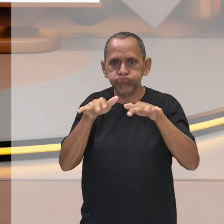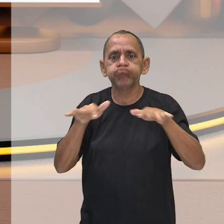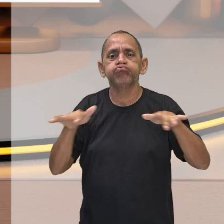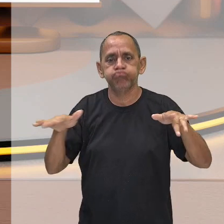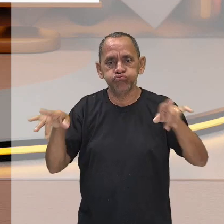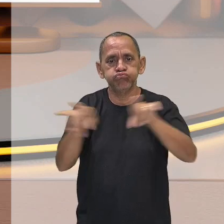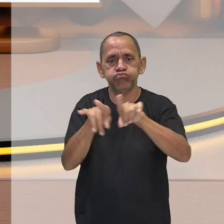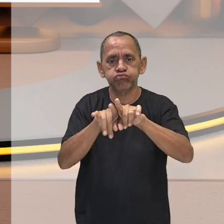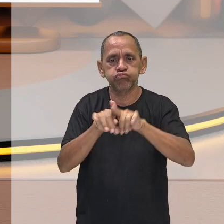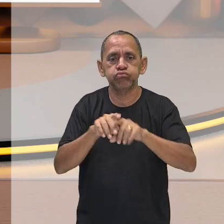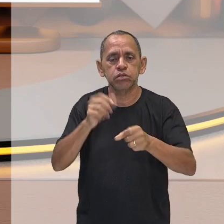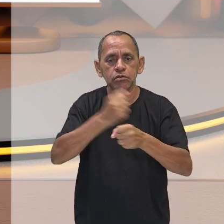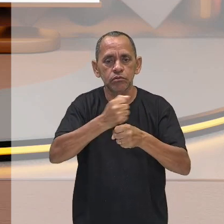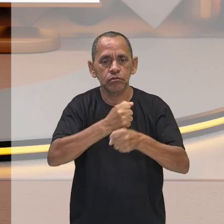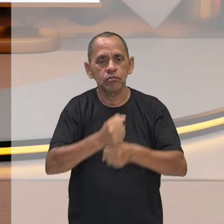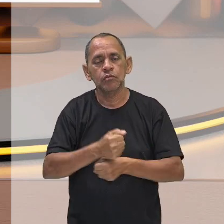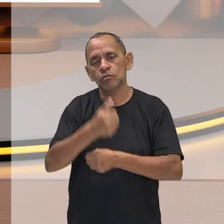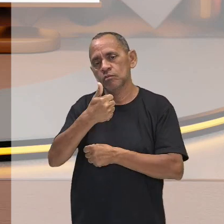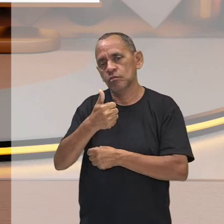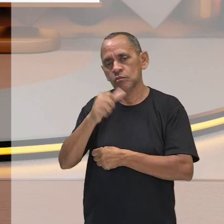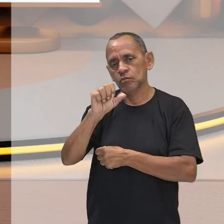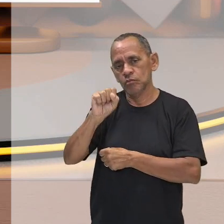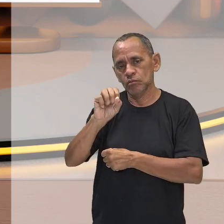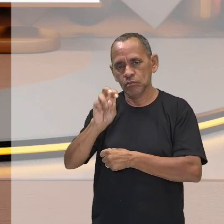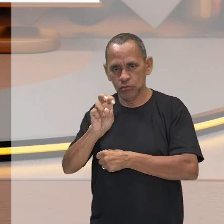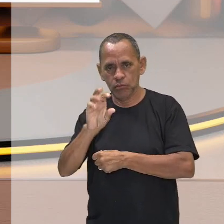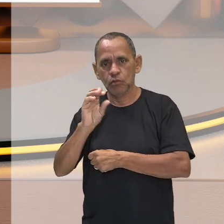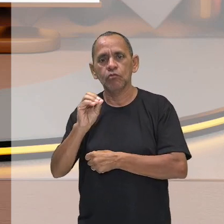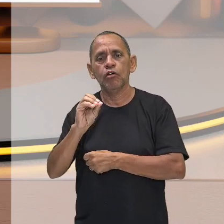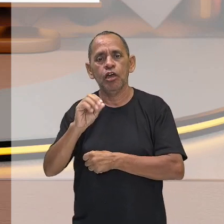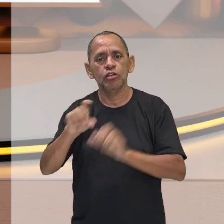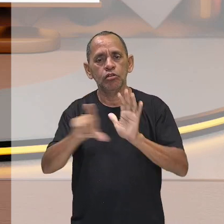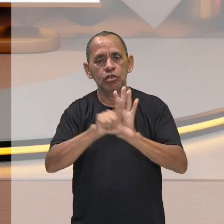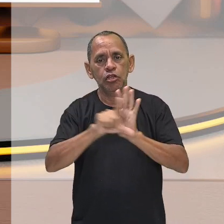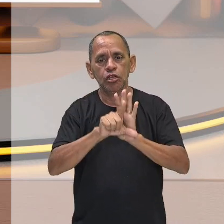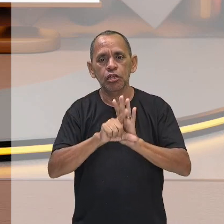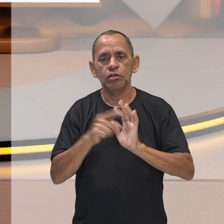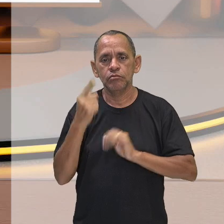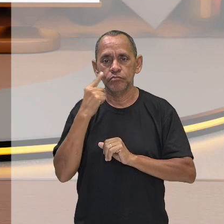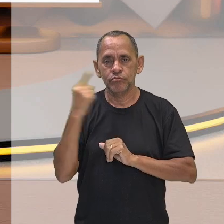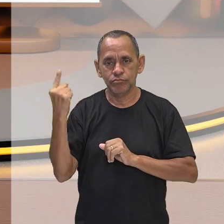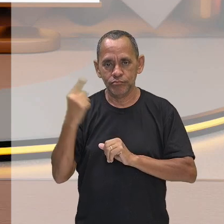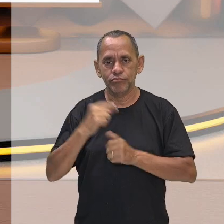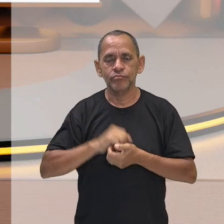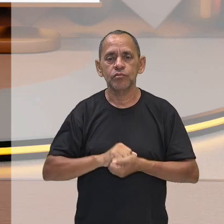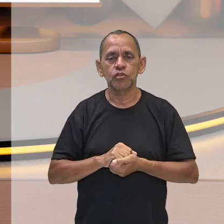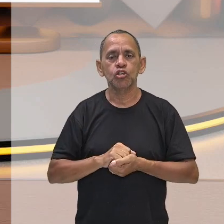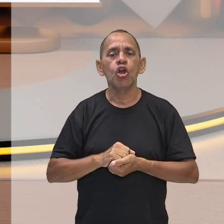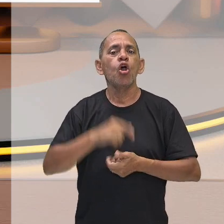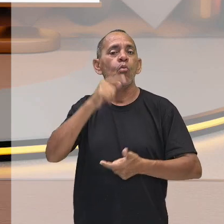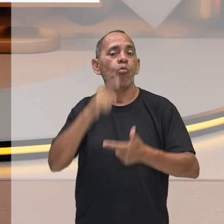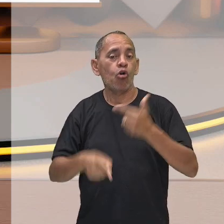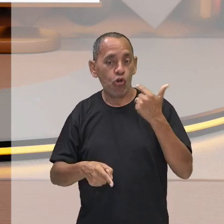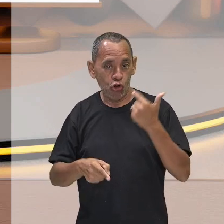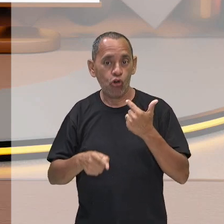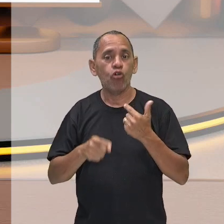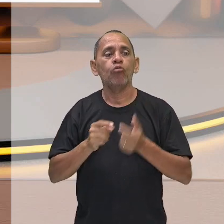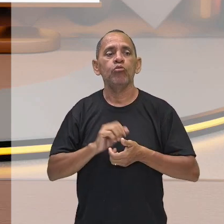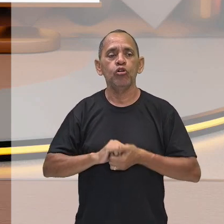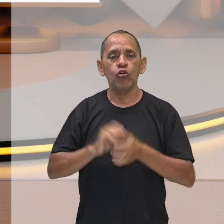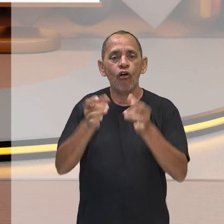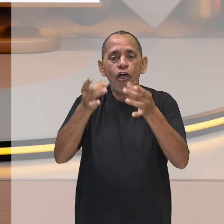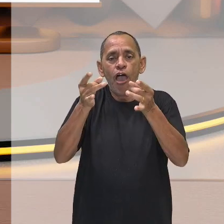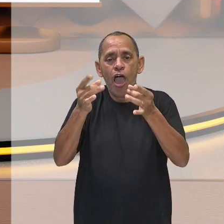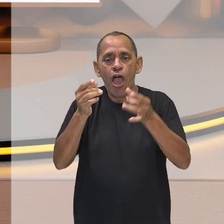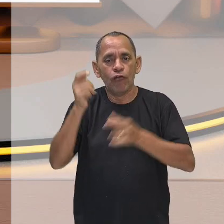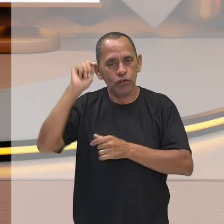lá em 1850, a Lei Eusébio de Queiroz, que proibiu ali o tráfico negreiro. Adiante, a